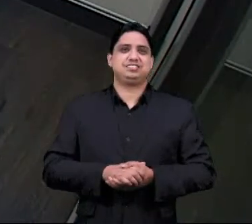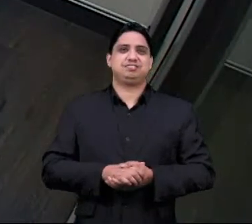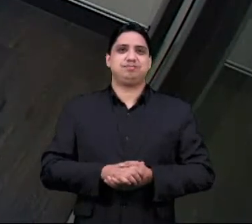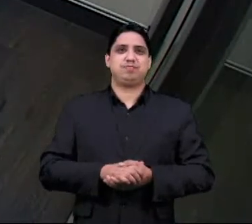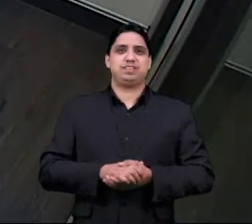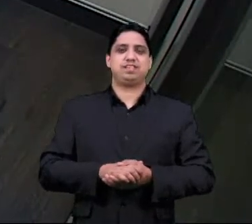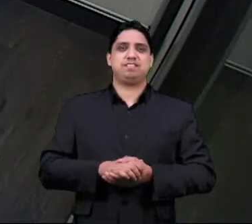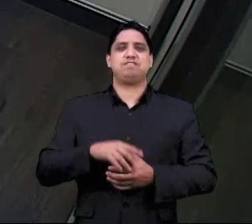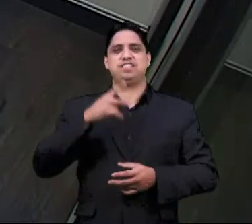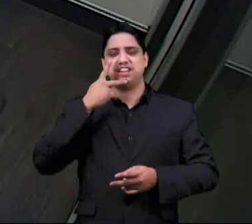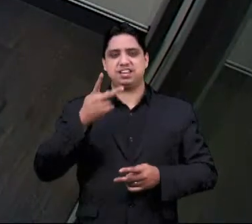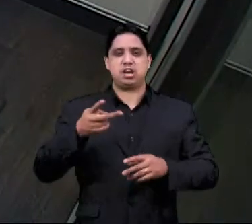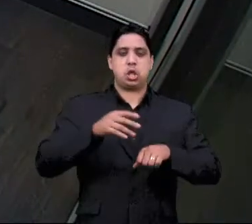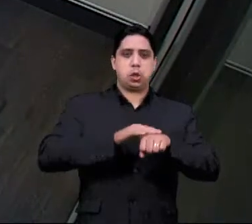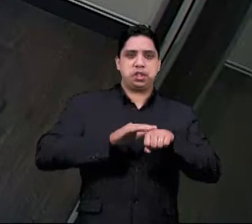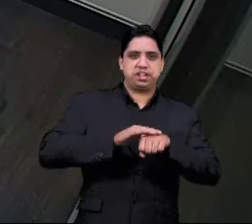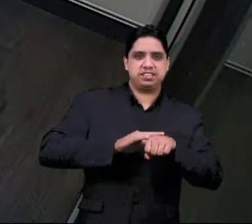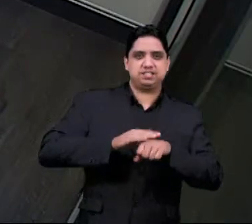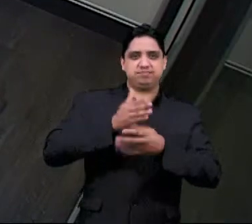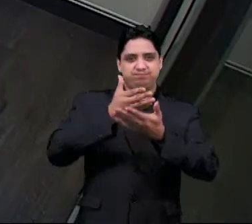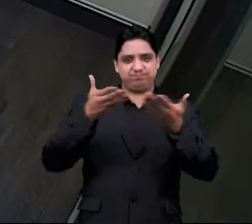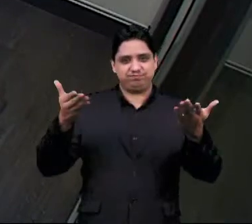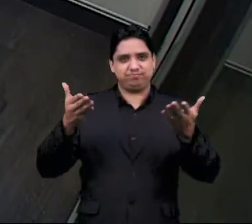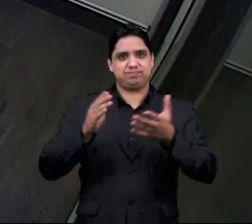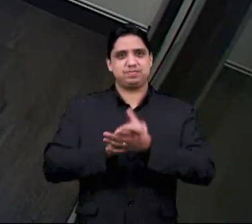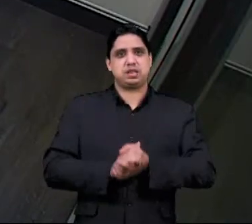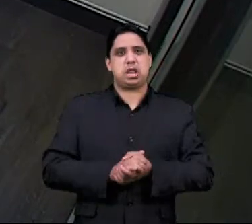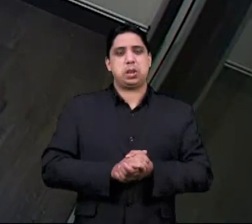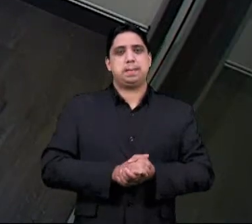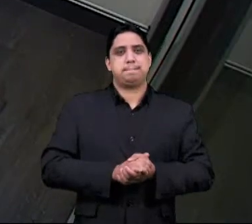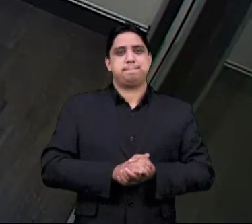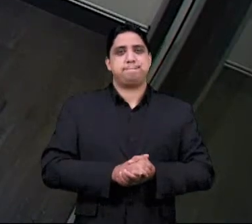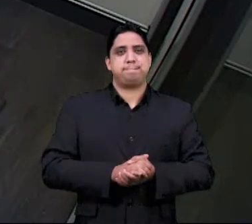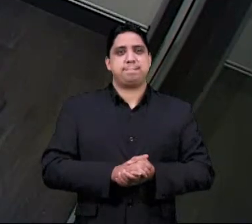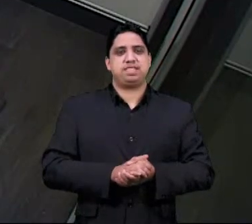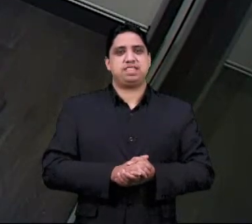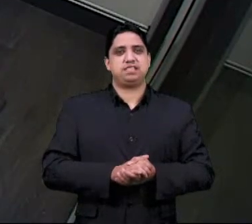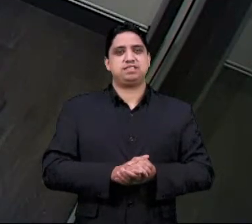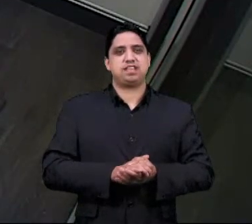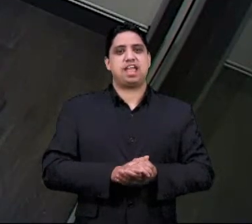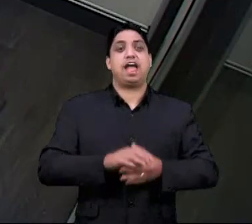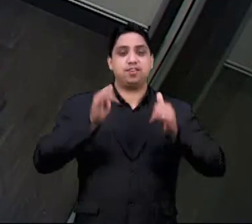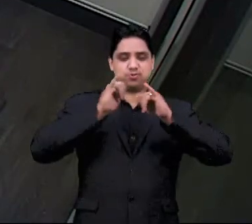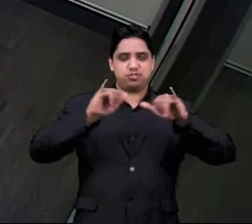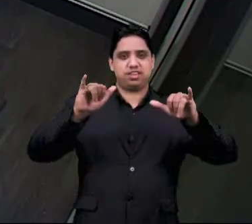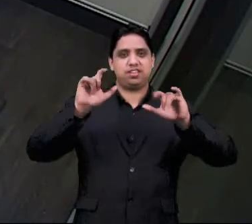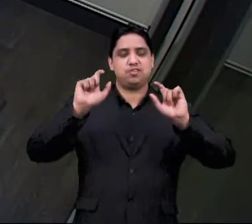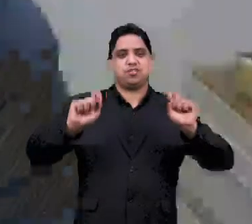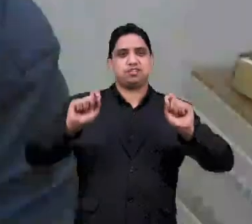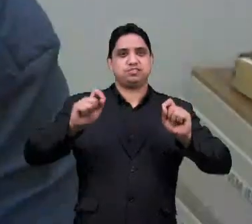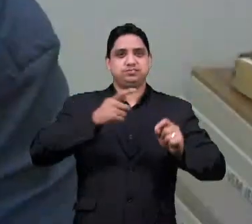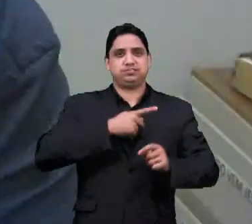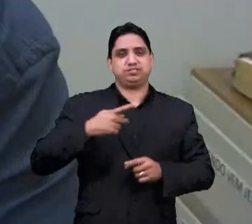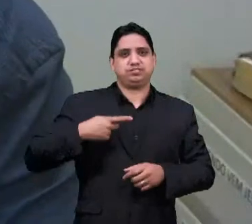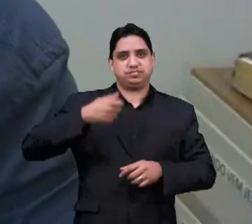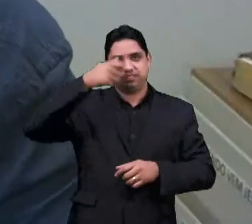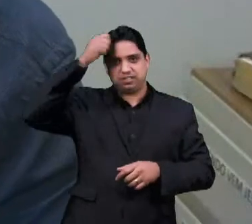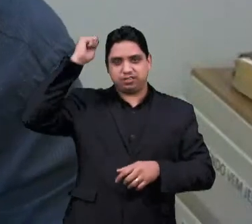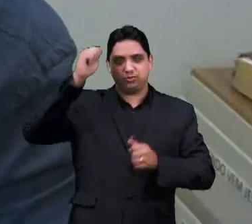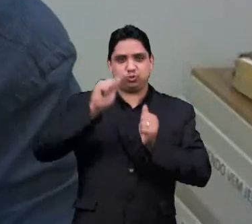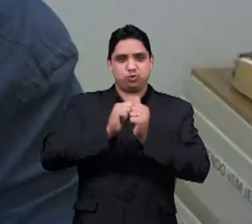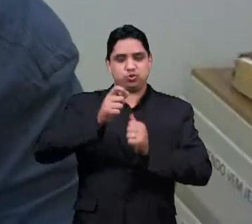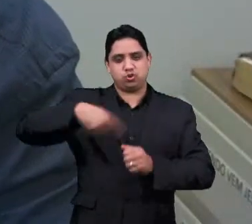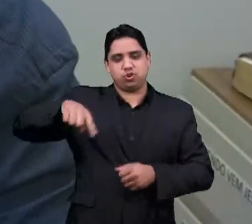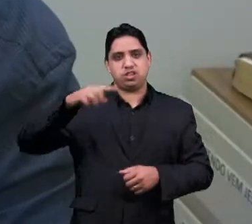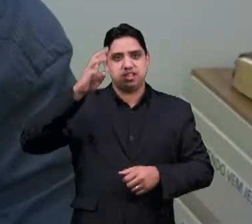falando conosco, falando para os queridos amados irmãos, só para poder já anunciar aqui, né? Que o pastor Amadeu estará conosco na